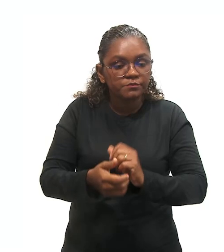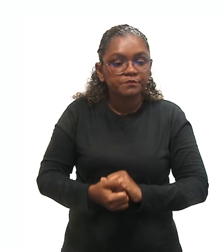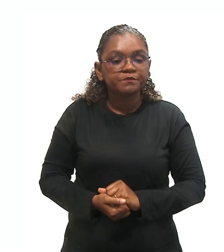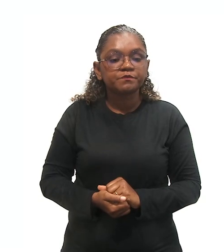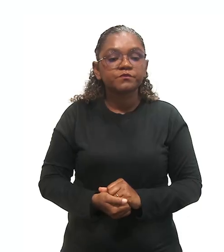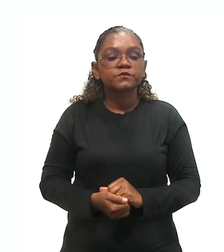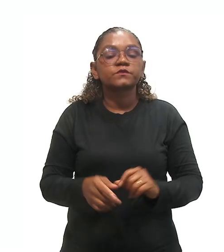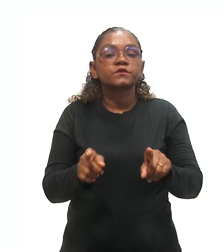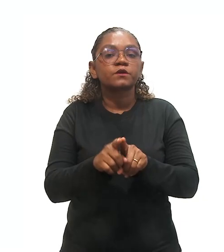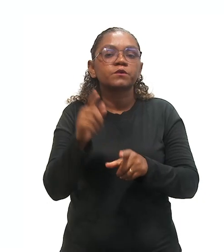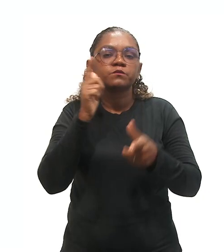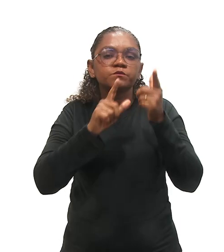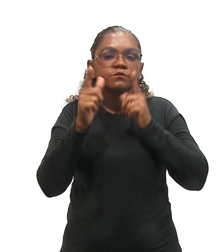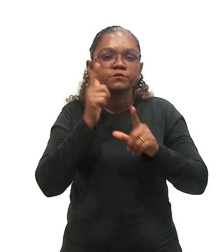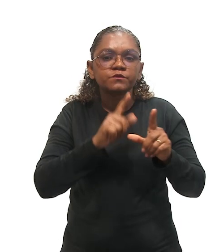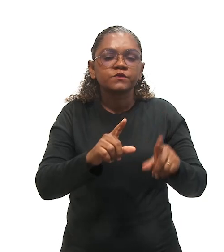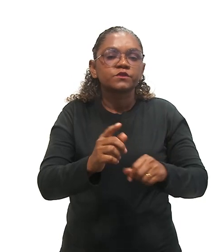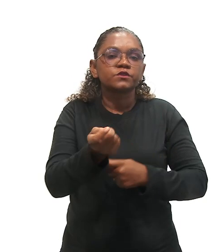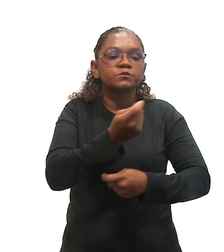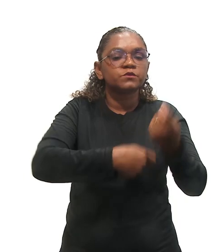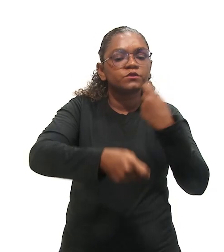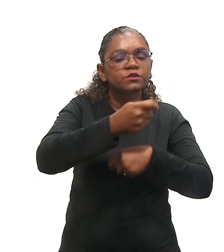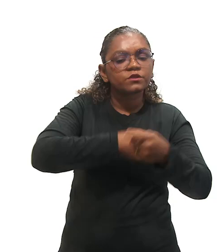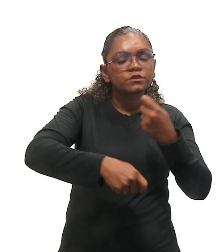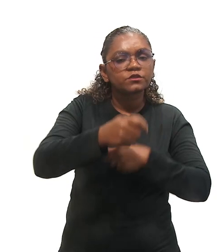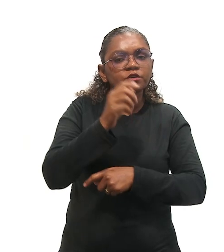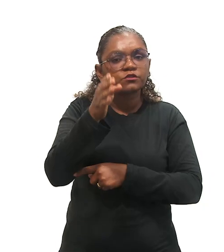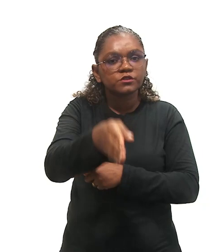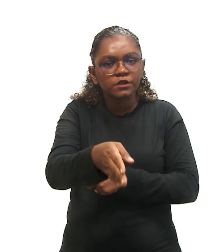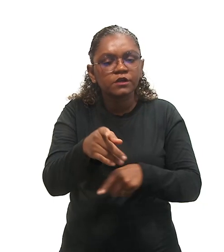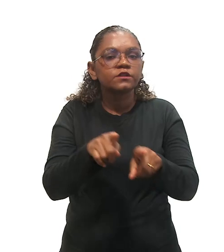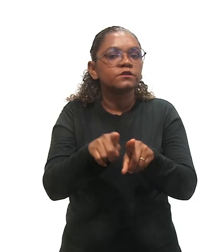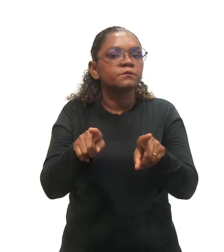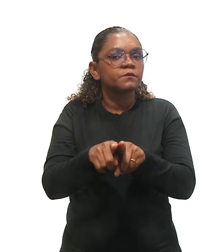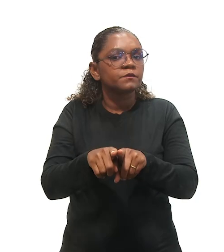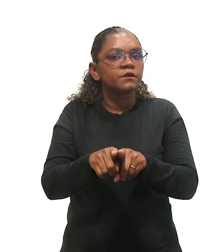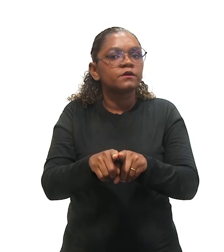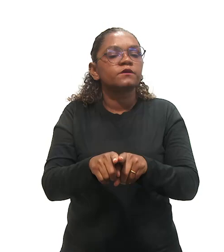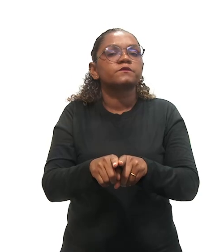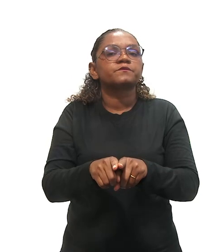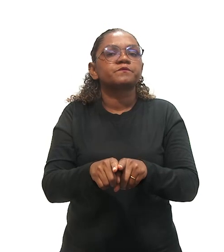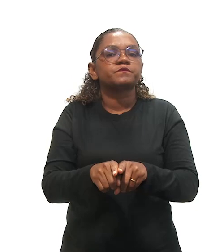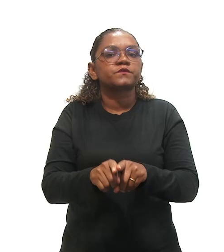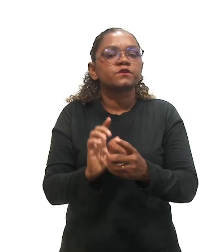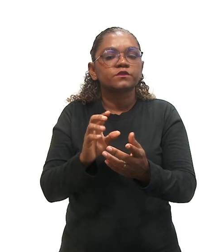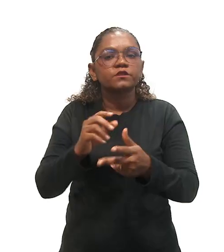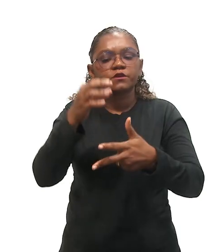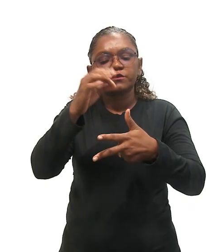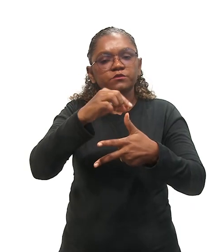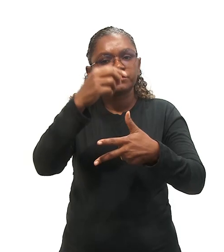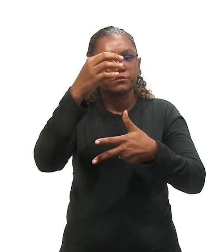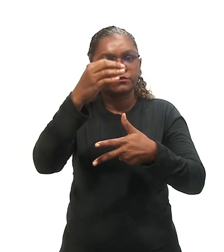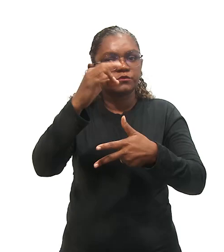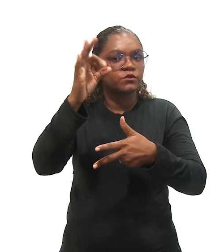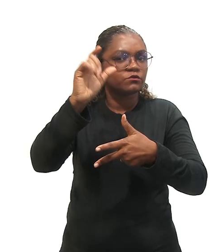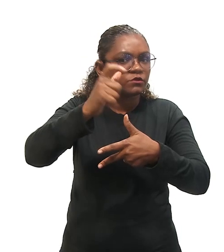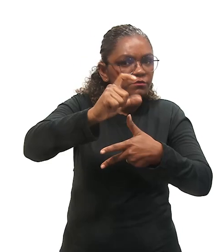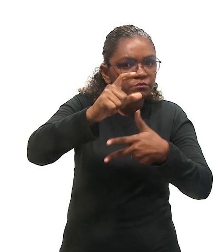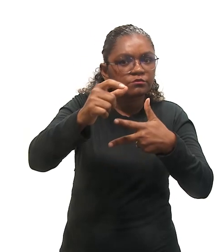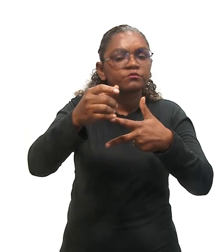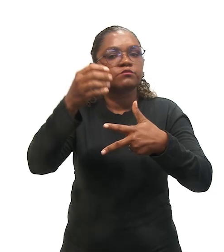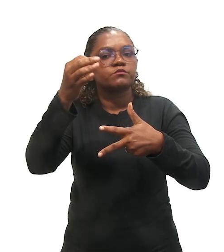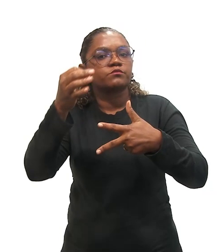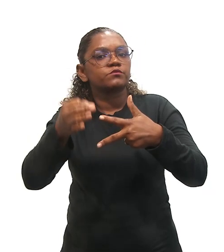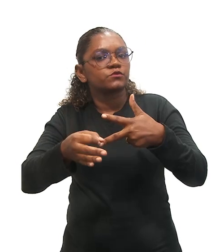a administração direta e a administração indireta das 3 esferas do governo. Lembra que eu falei para